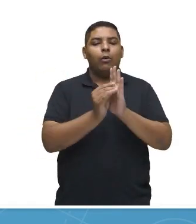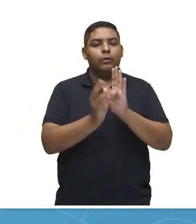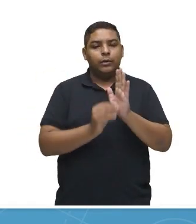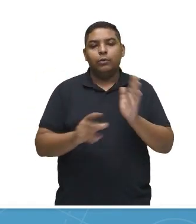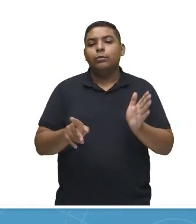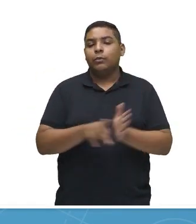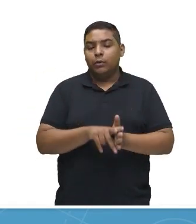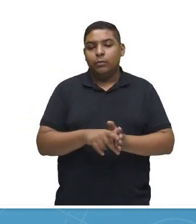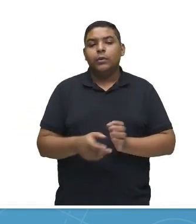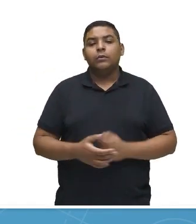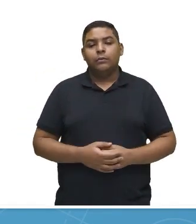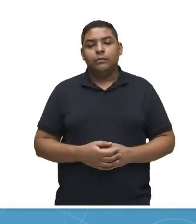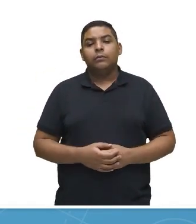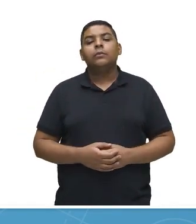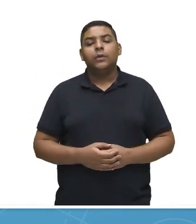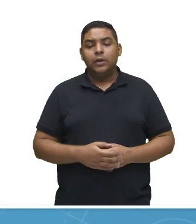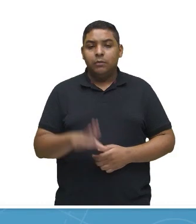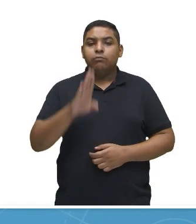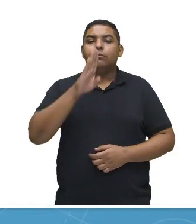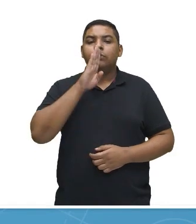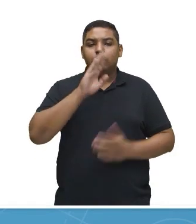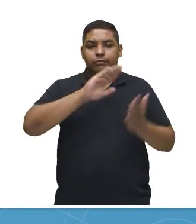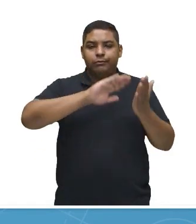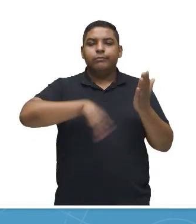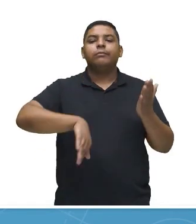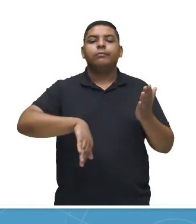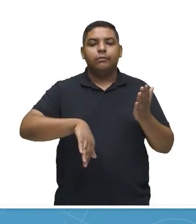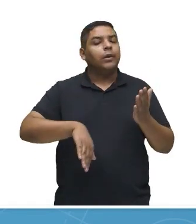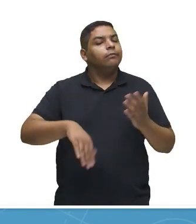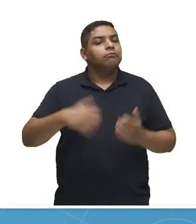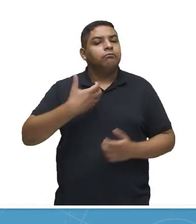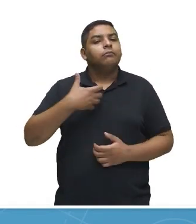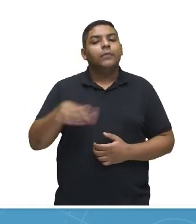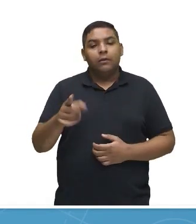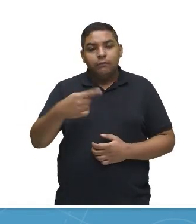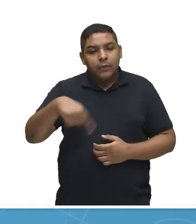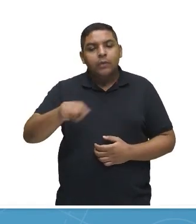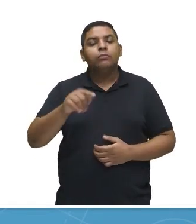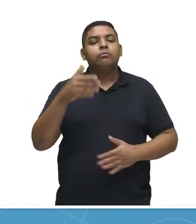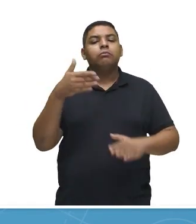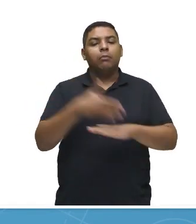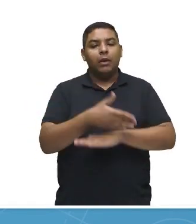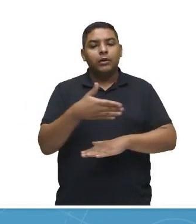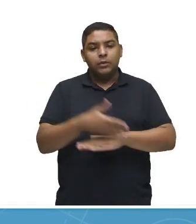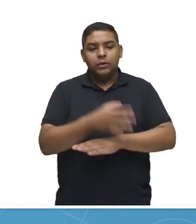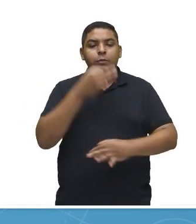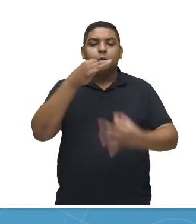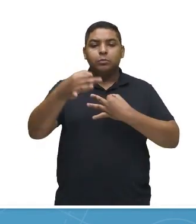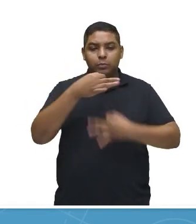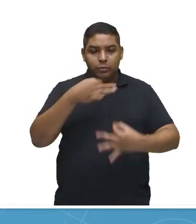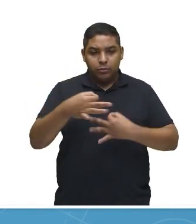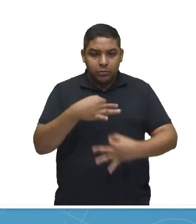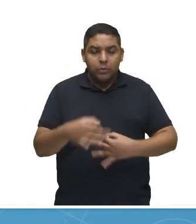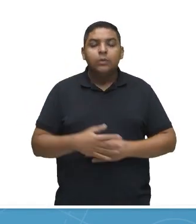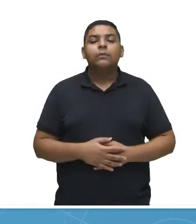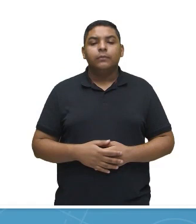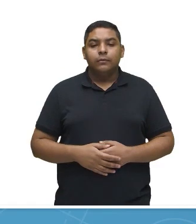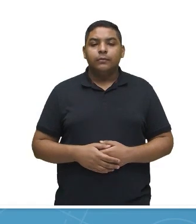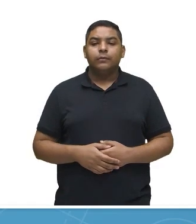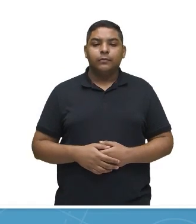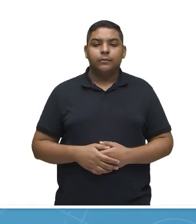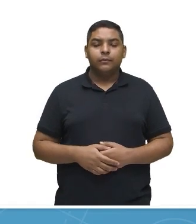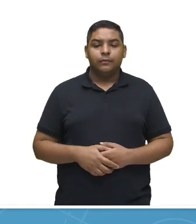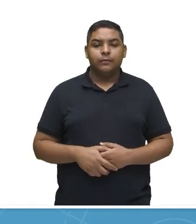a atenção e silenciado. Nós não queremos isso, nós queremos que vocês participem com questões da nossa aula,